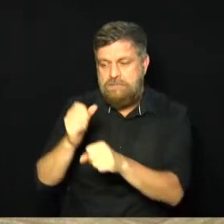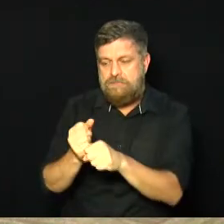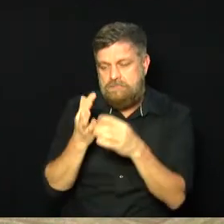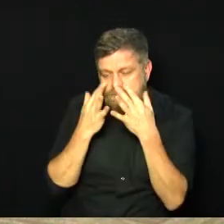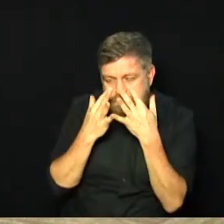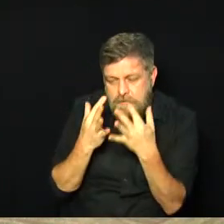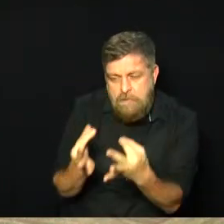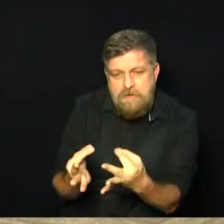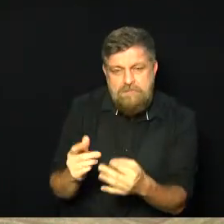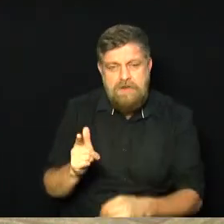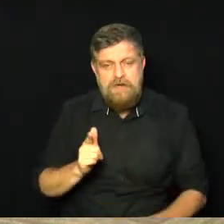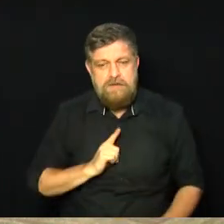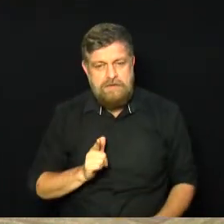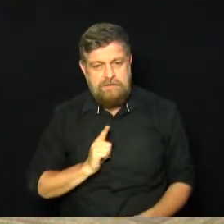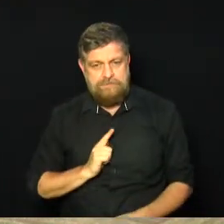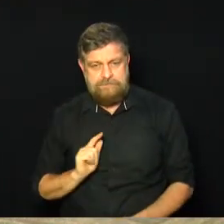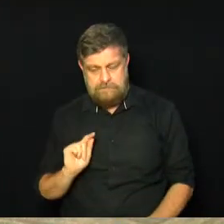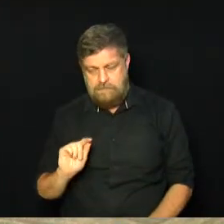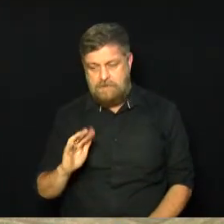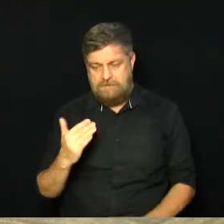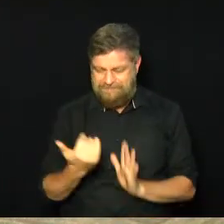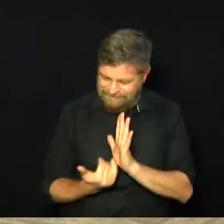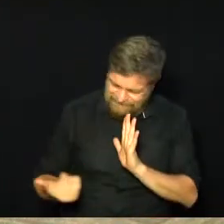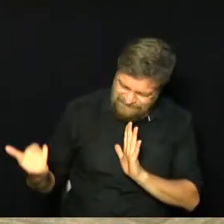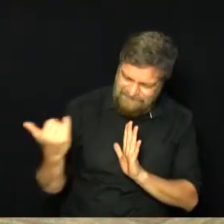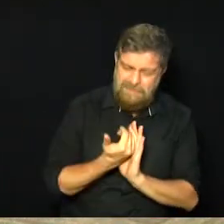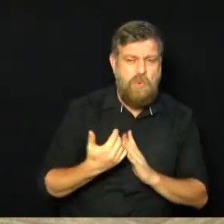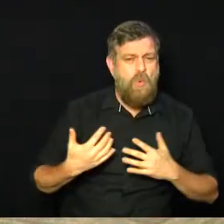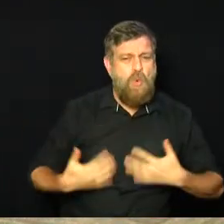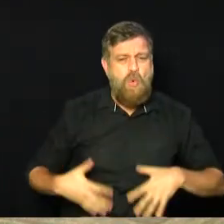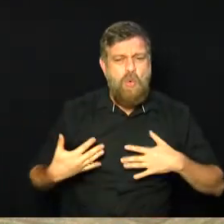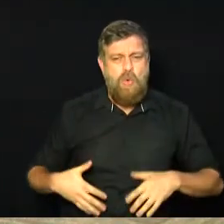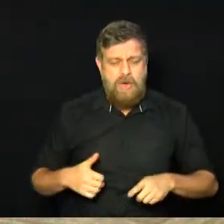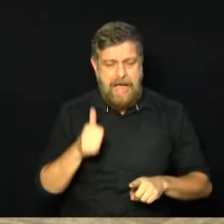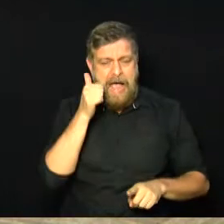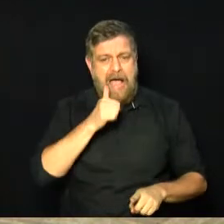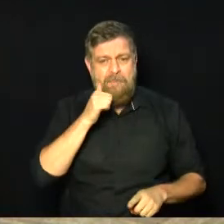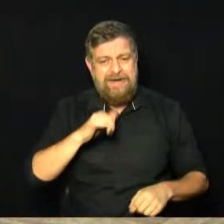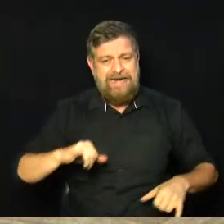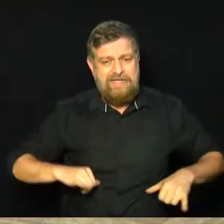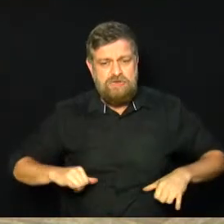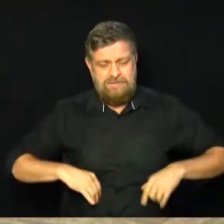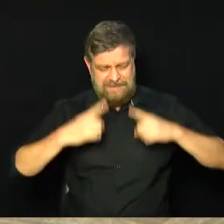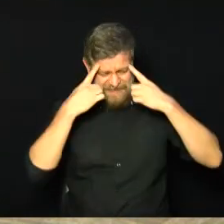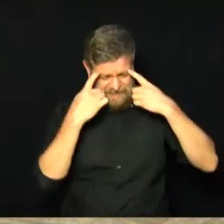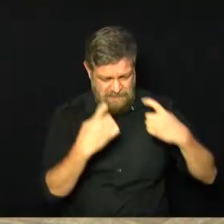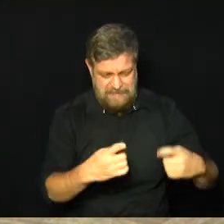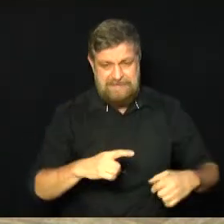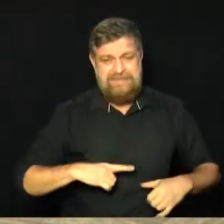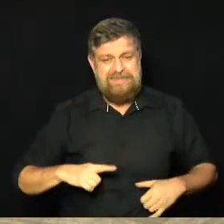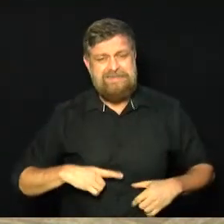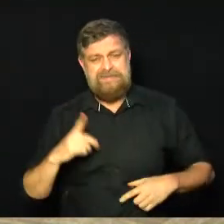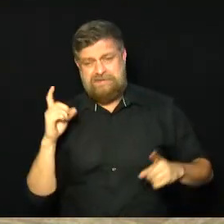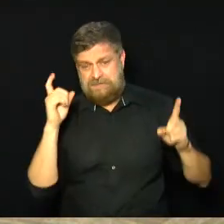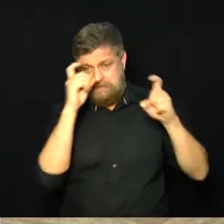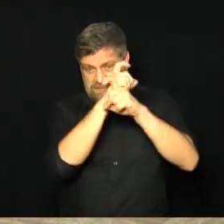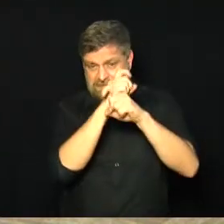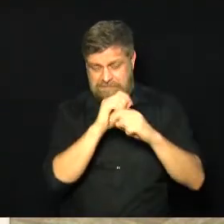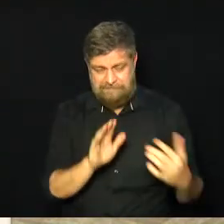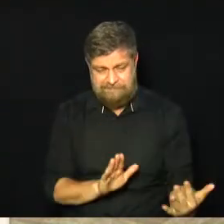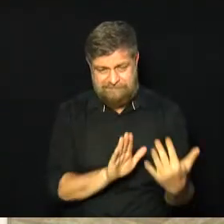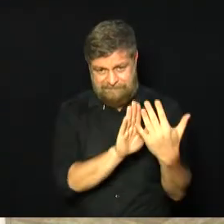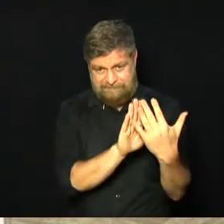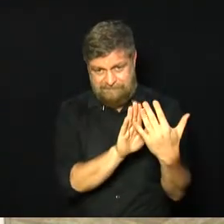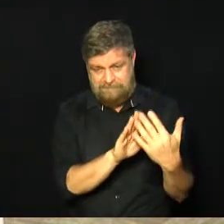Então, tem acentuado a violência contra a mulher, né, que a gente está tendo muita dificuldade de combater também no período de